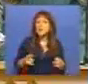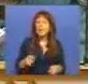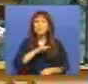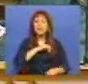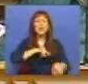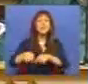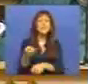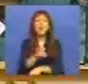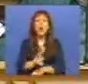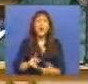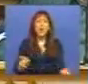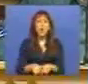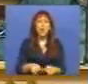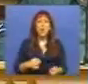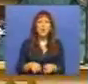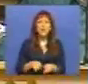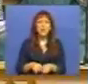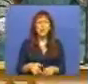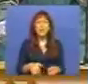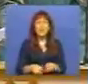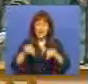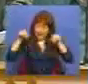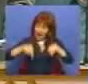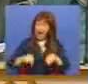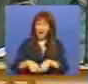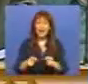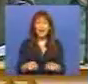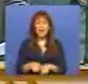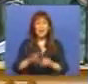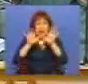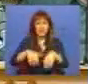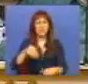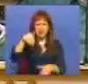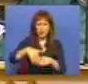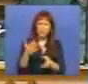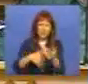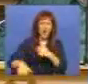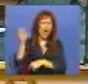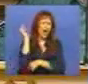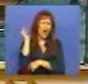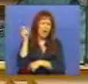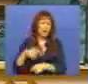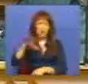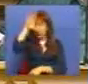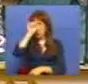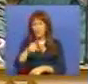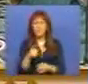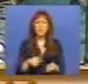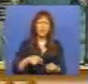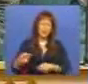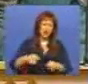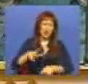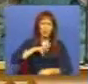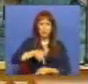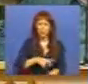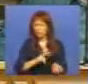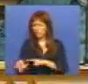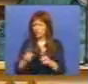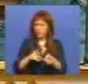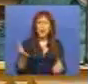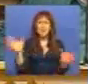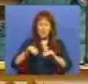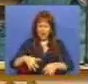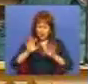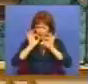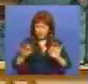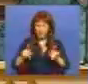senhores deputados, que os que aqui se sentam nesta Assembleia e que votam há décadas nos governos que têm gerido o país levassem mais